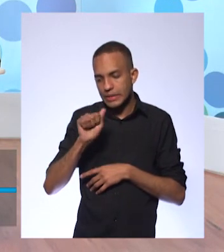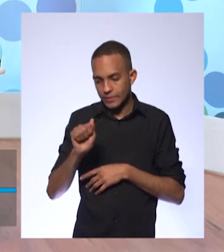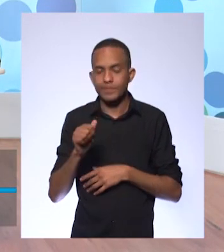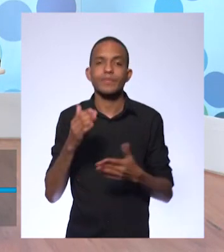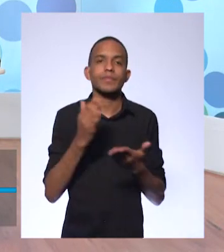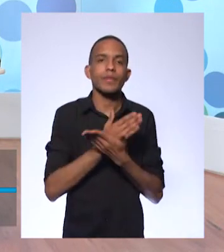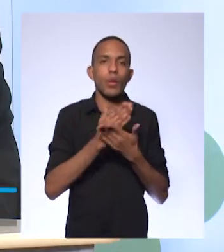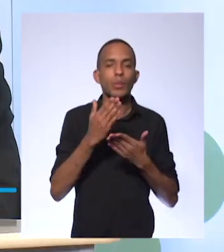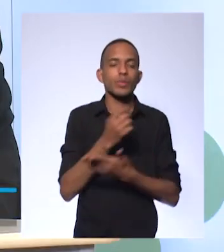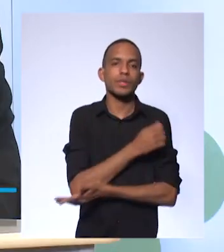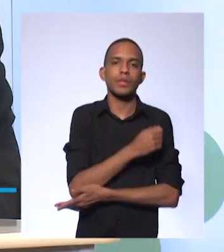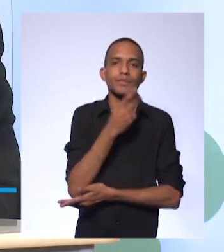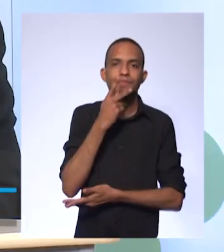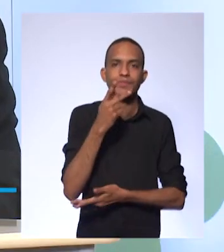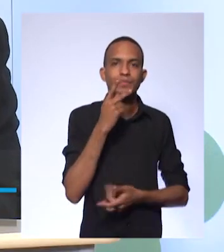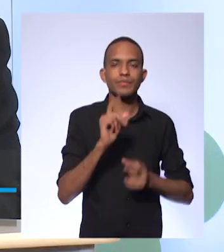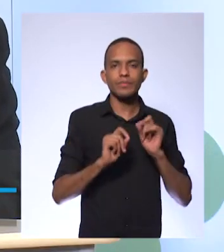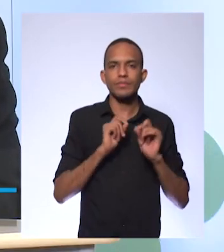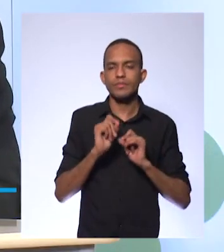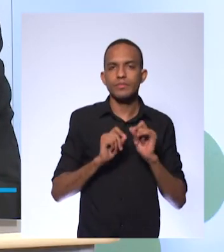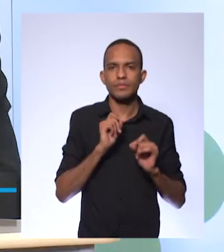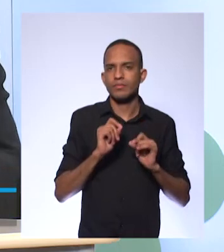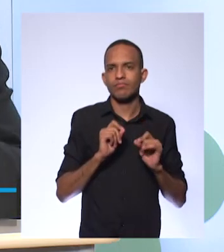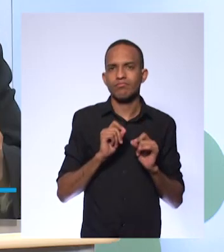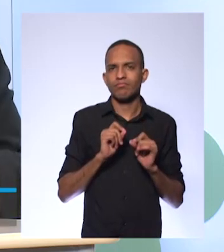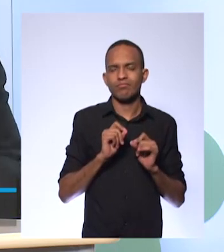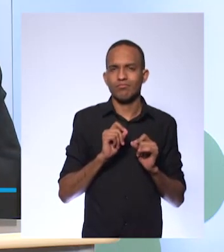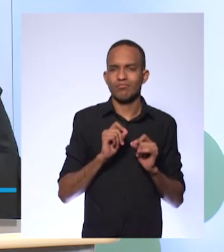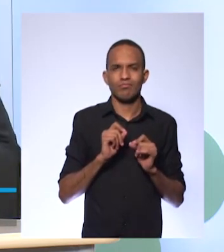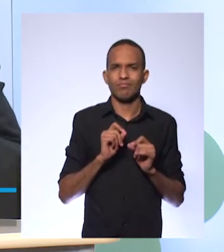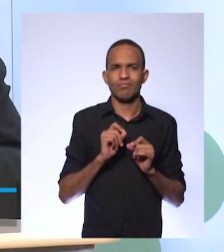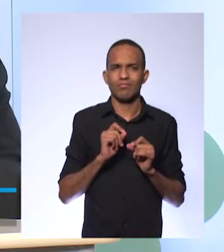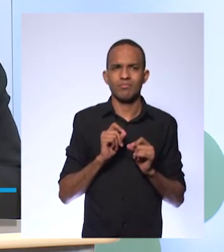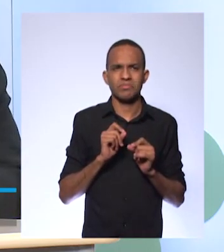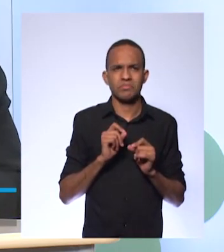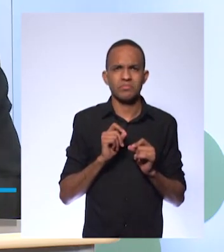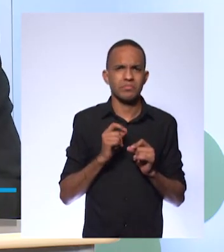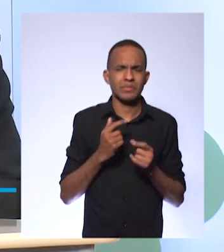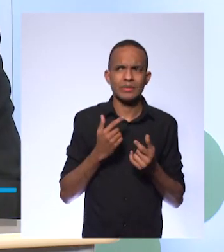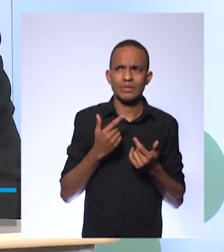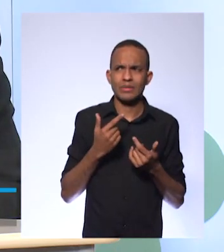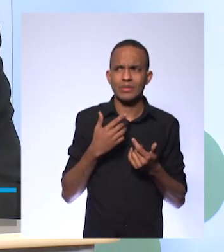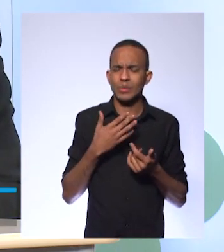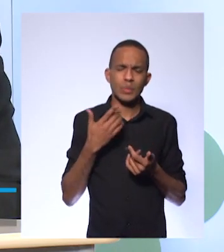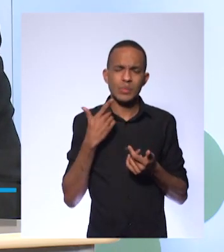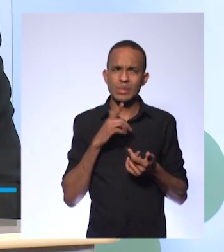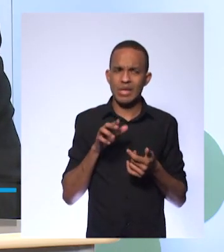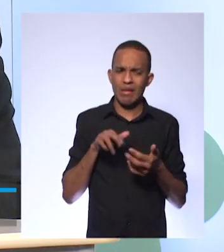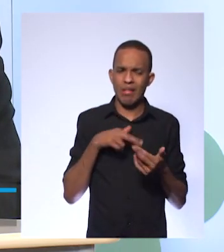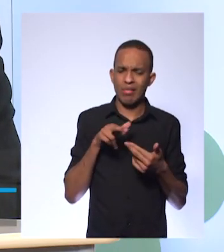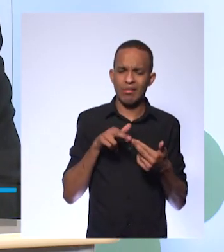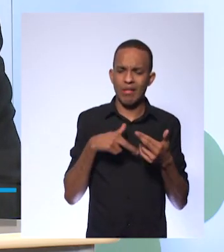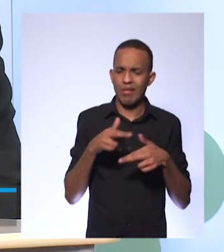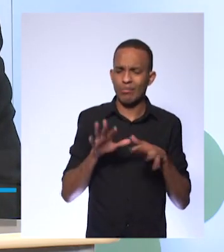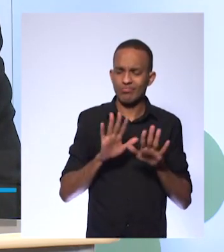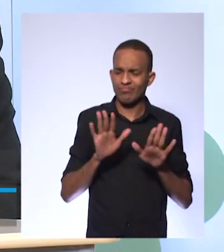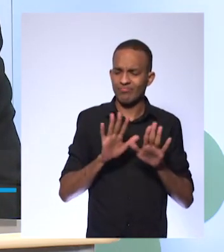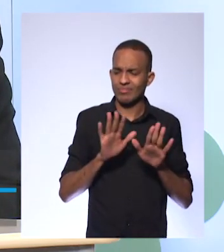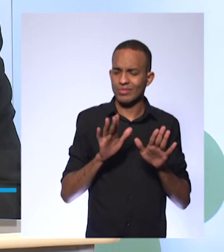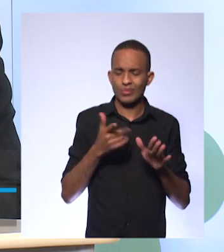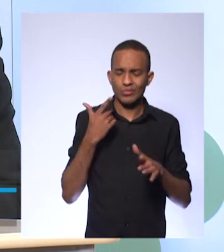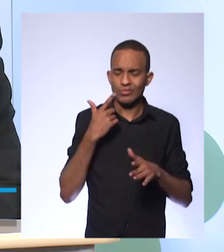Alguns estudantes estão colocando que não conseguem fazer essa relação e outros